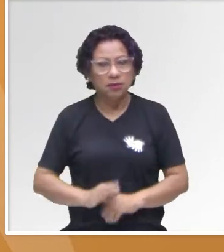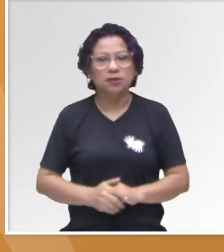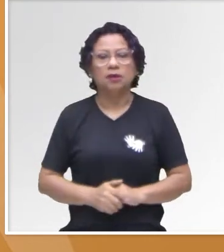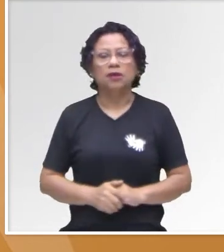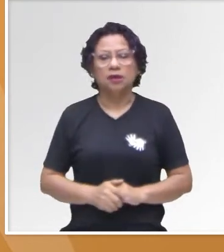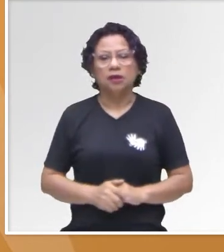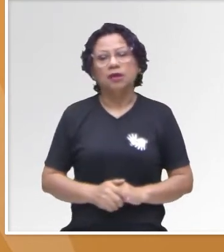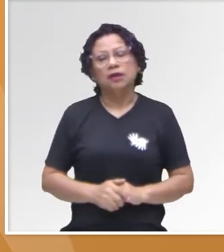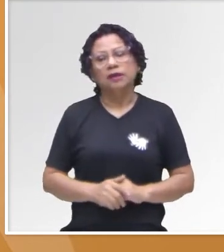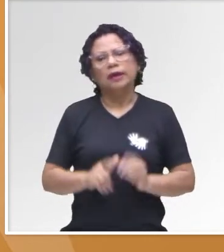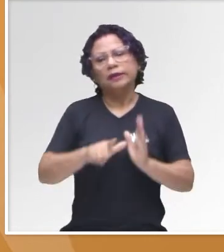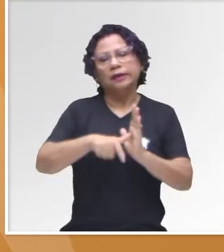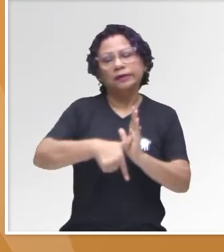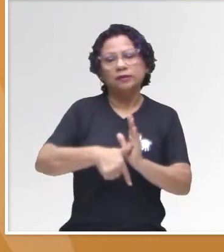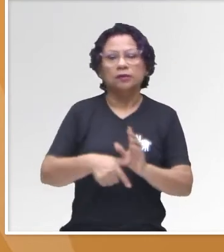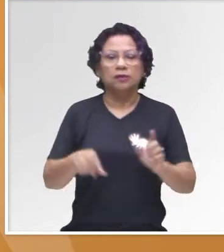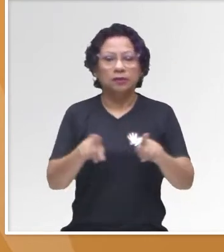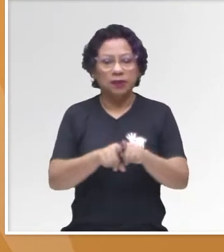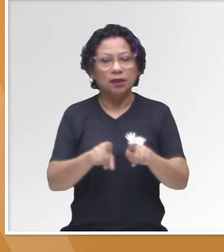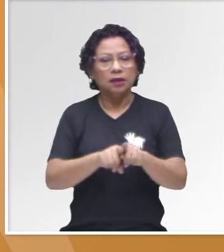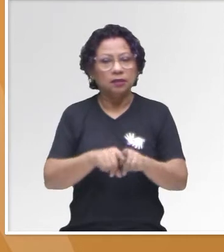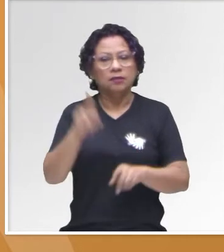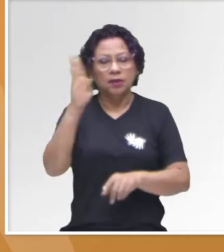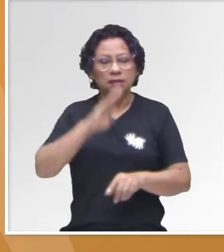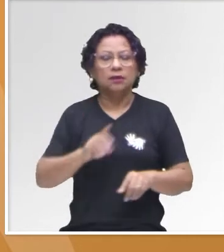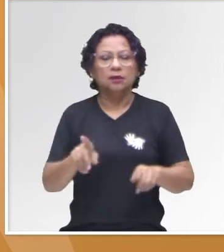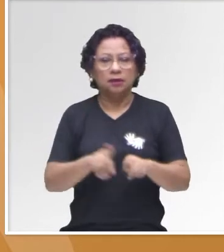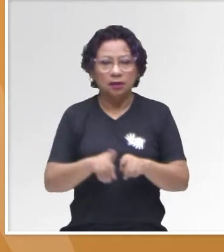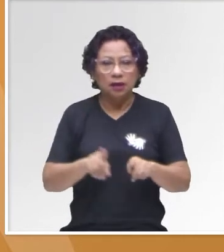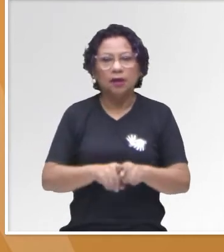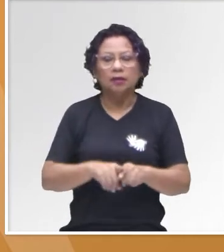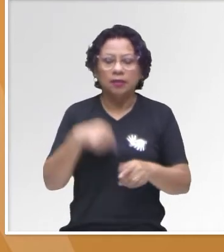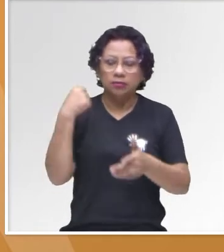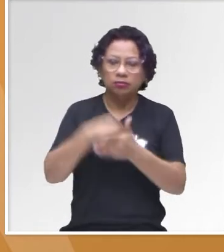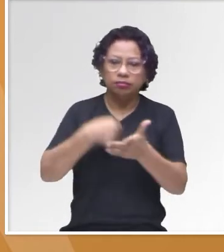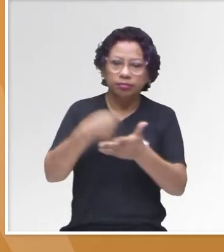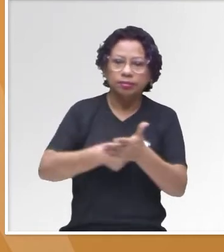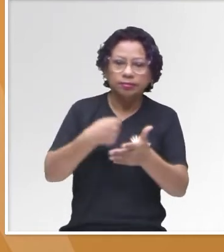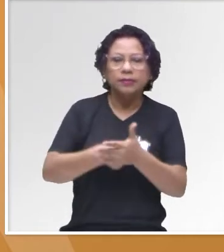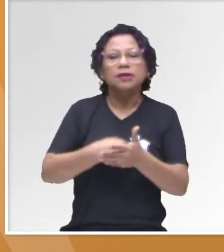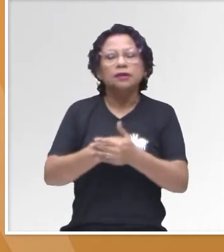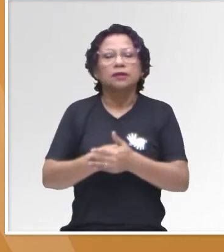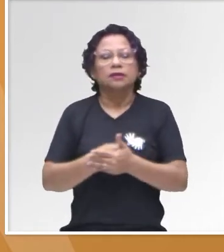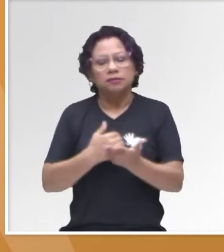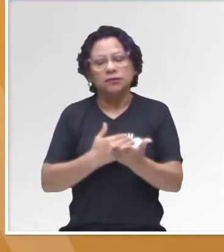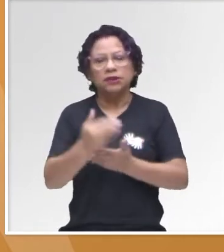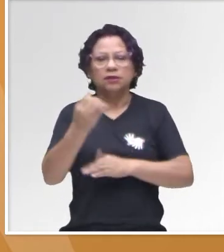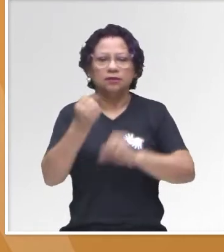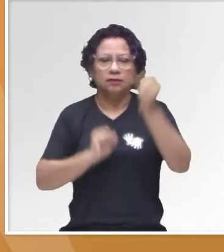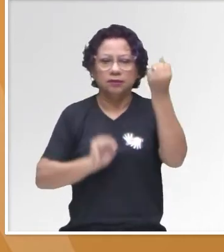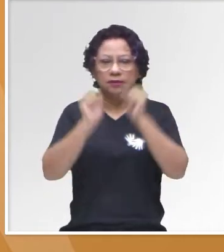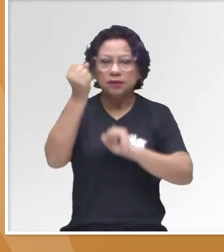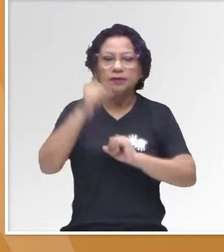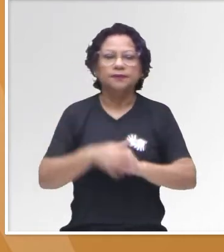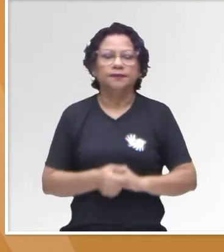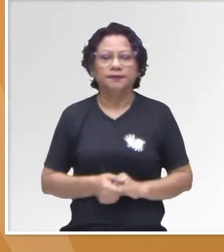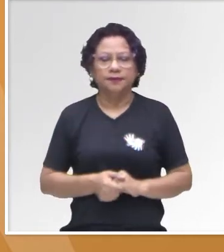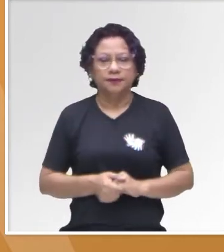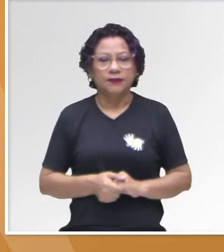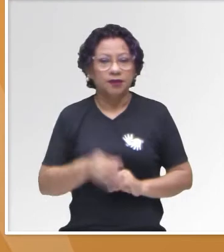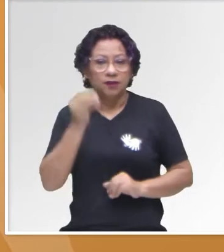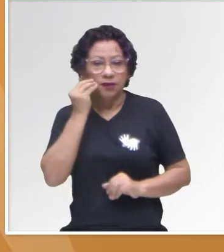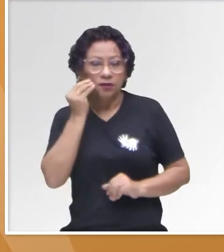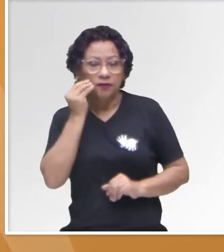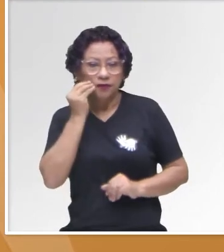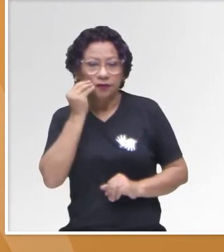mas o Brasil também passou por esse processo aí de industrialização. Vimos a situação do Brasil no cenário econômico global,